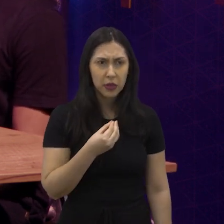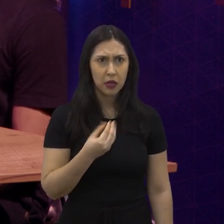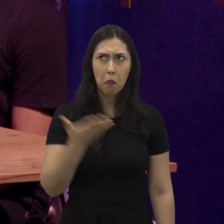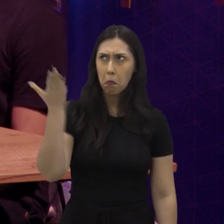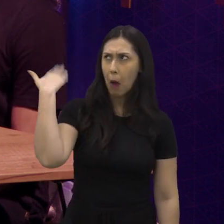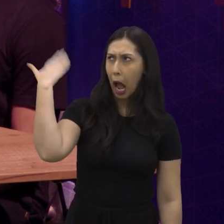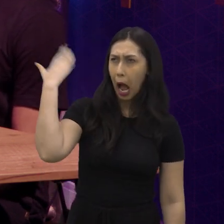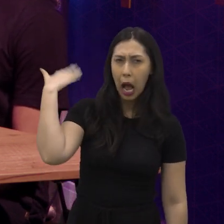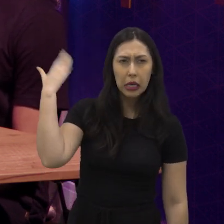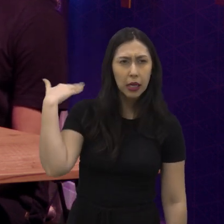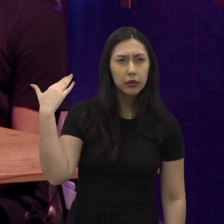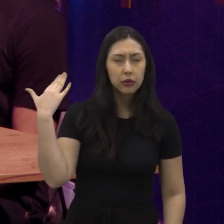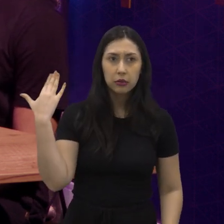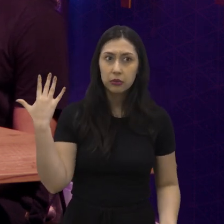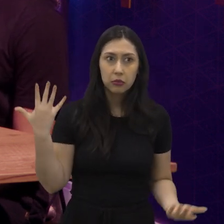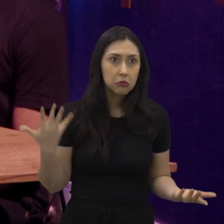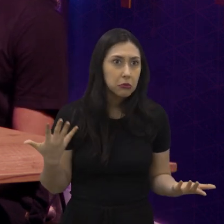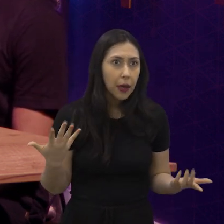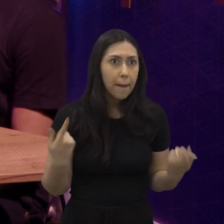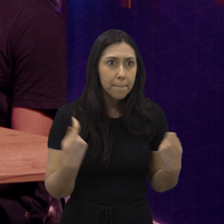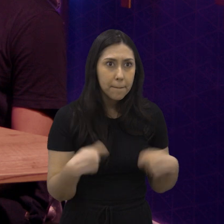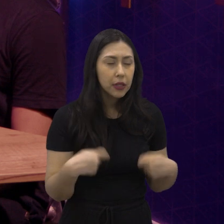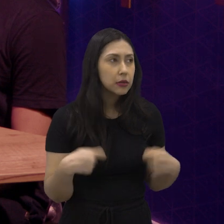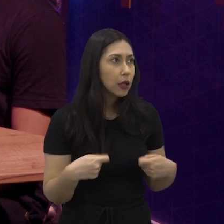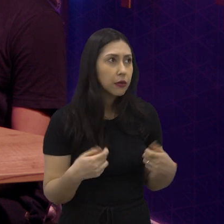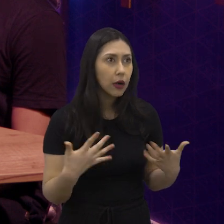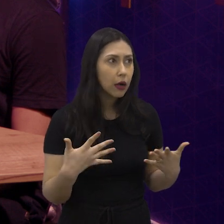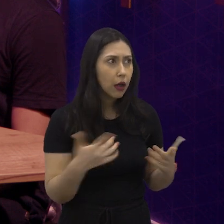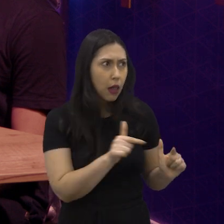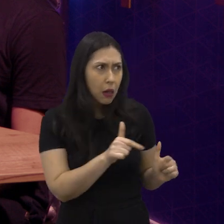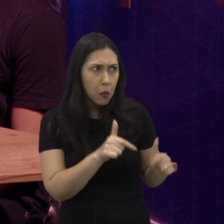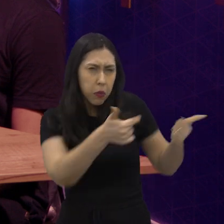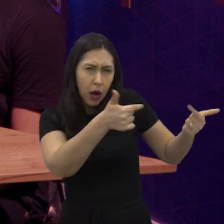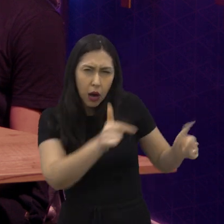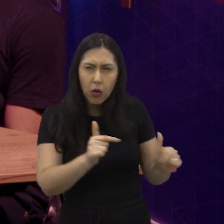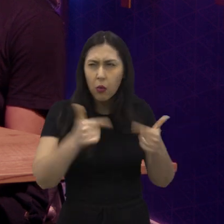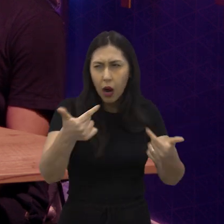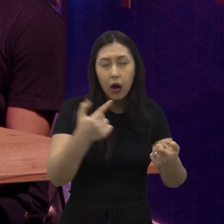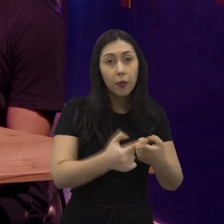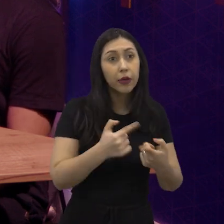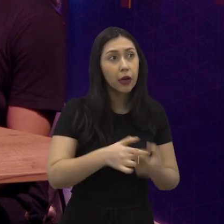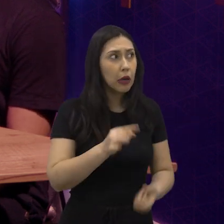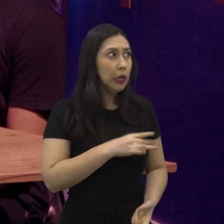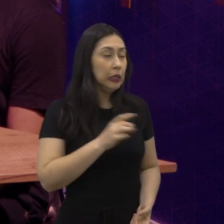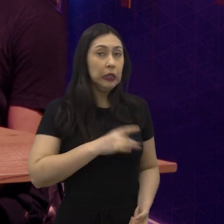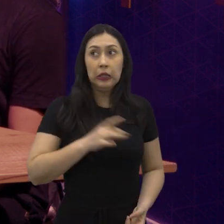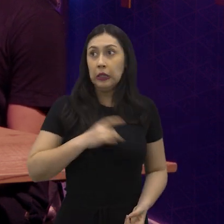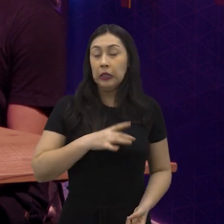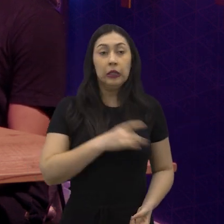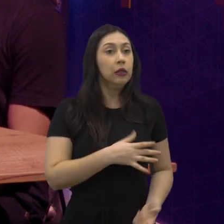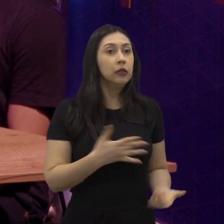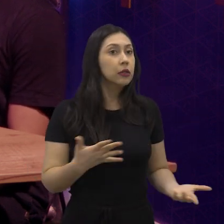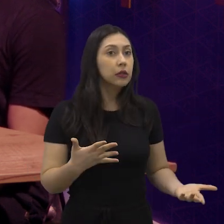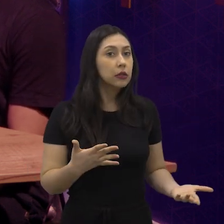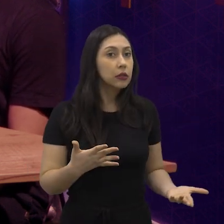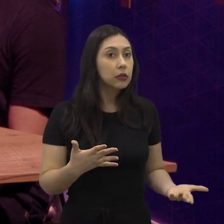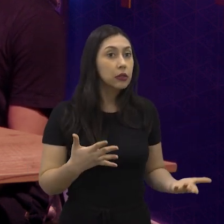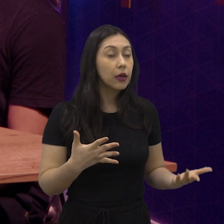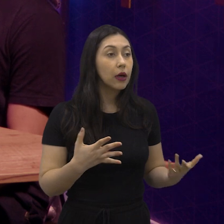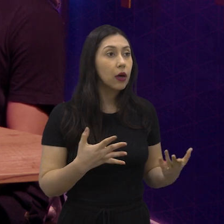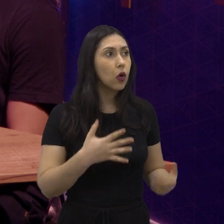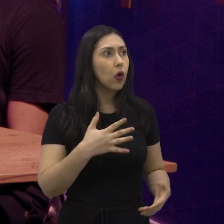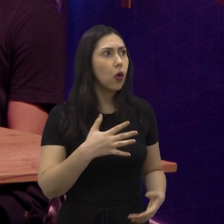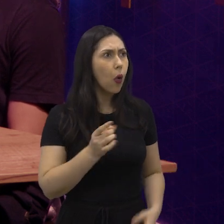cavernas, tudo, eu acredito que eles deveriam enfrentar o terror muitas vezes, né? Porque o terror, ele tá